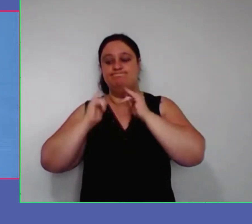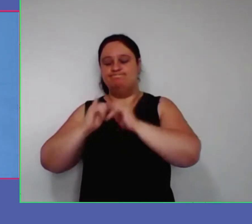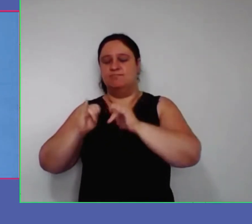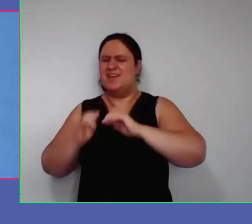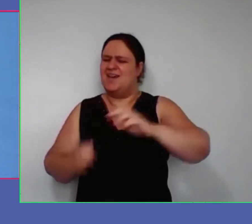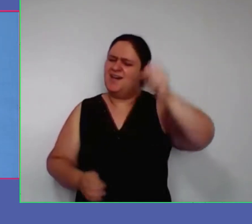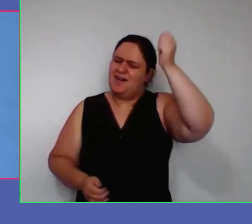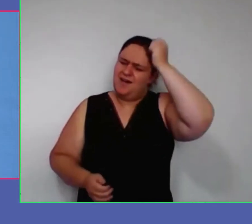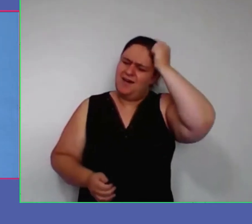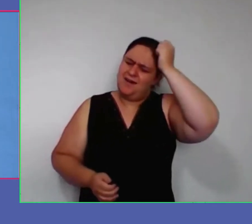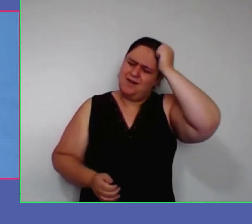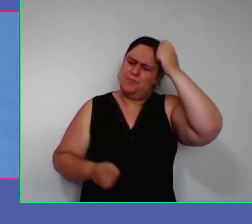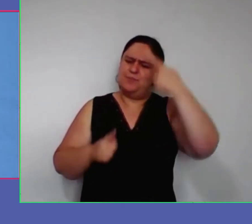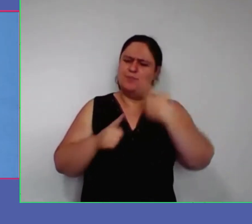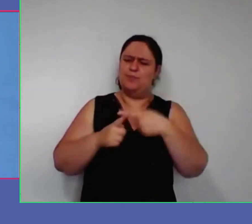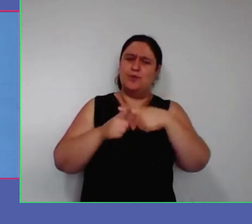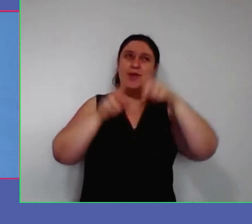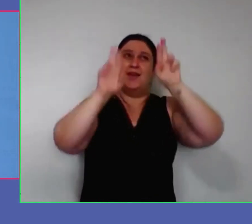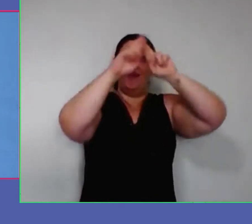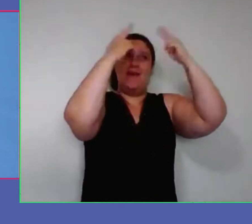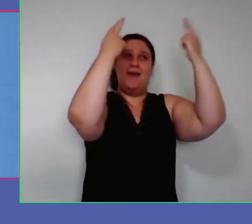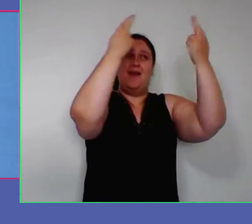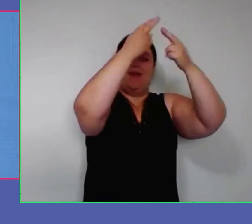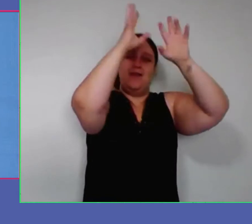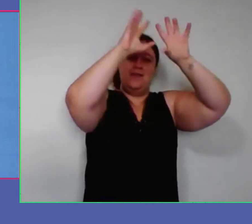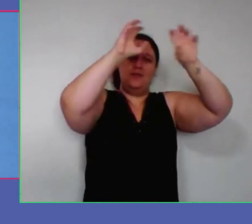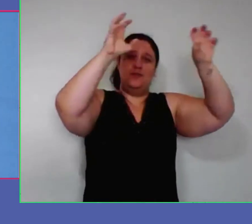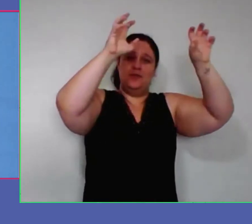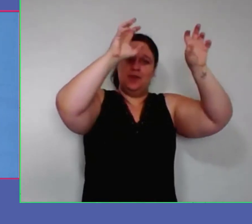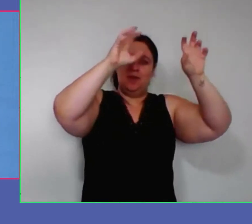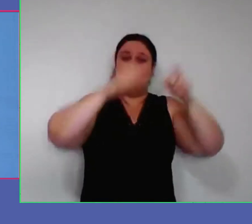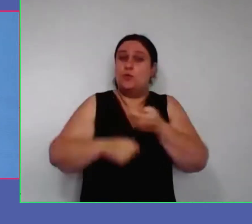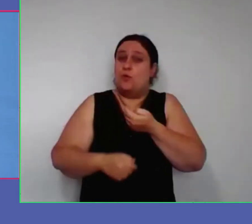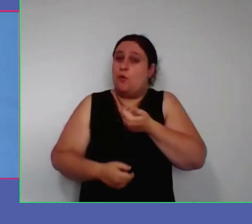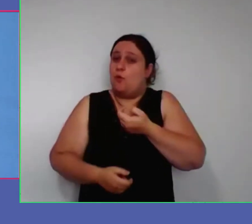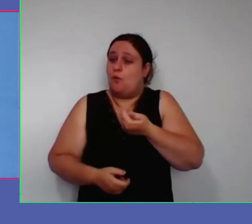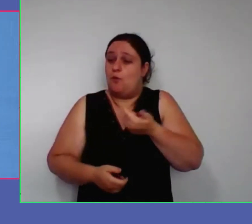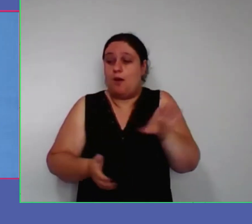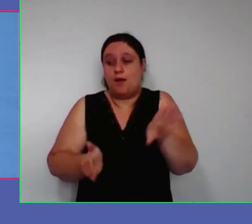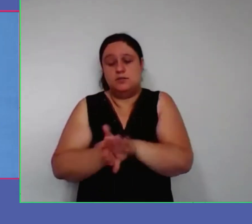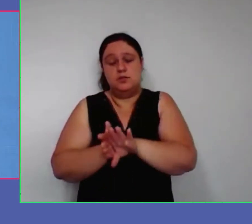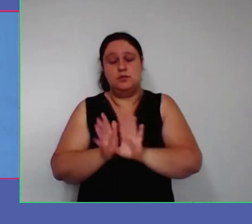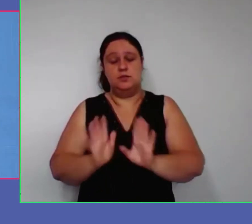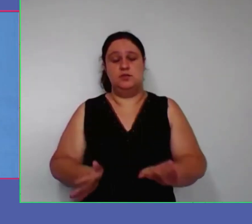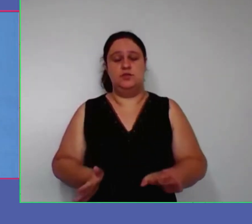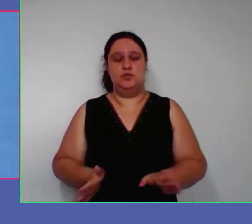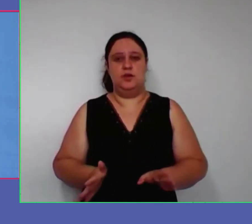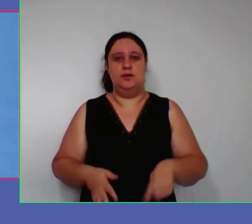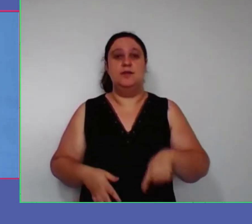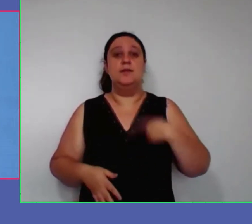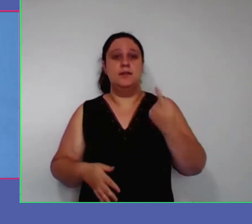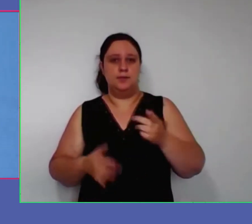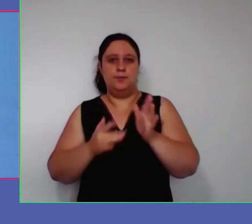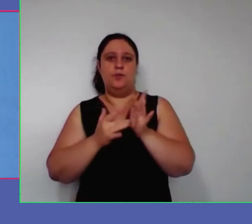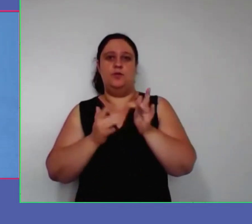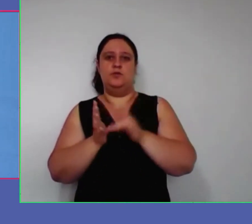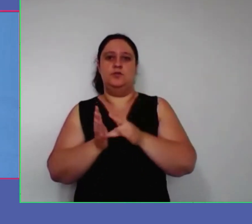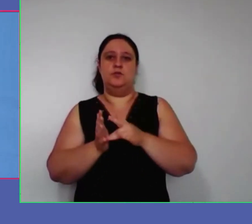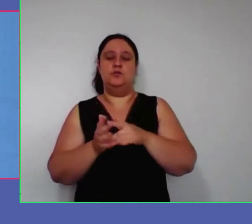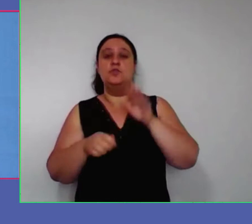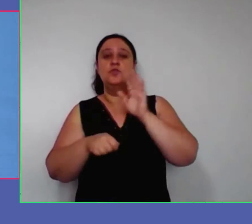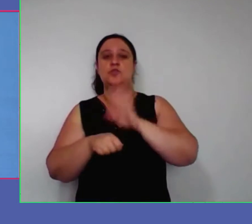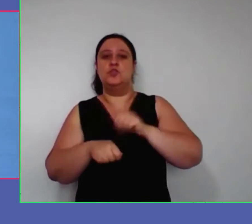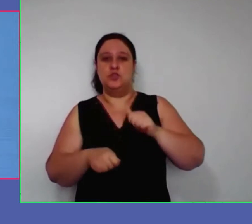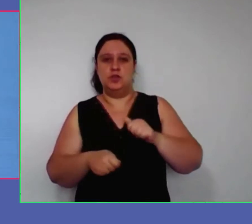está próximo o reino dos céus. E em seguida Jesus chama 4 dos seus